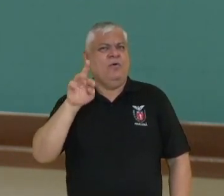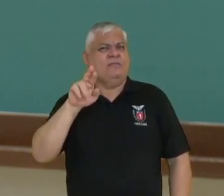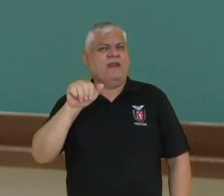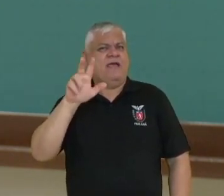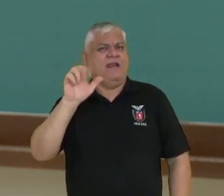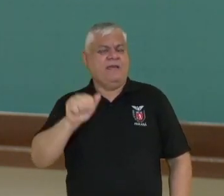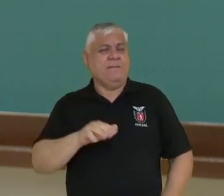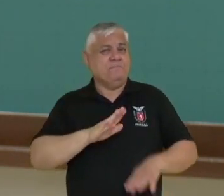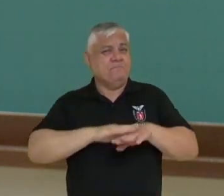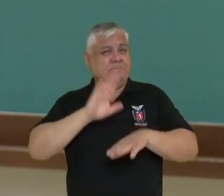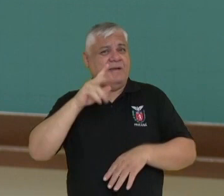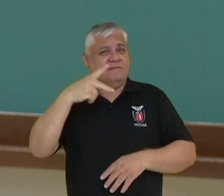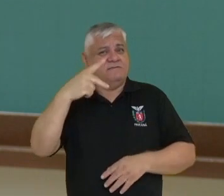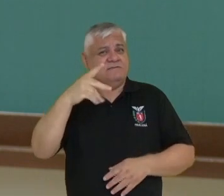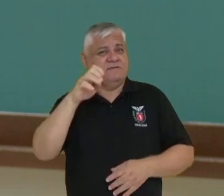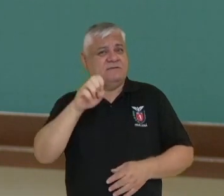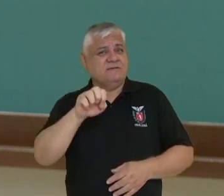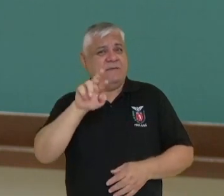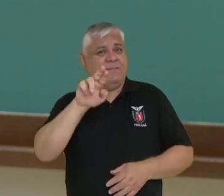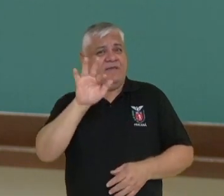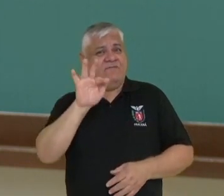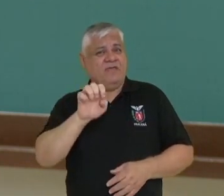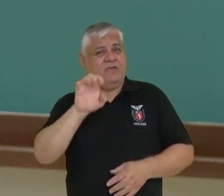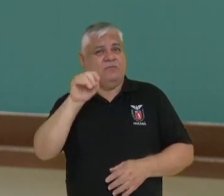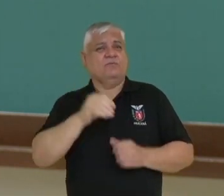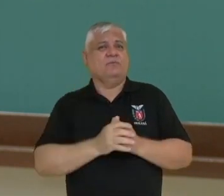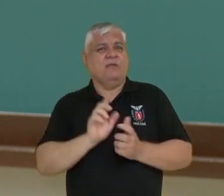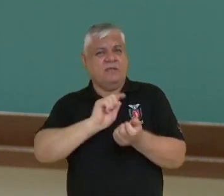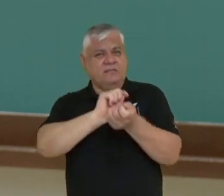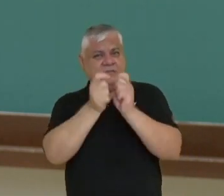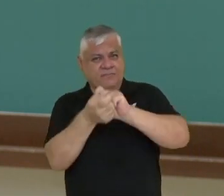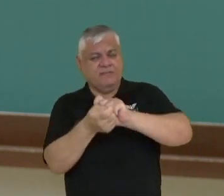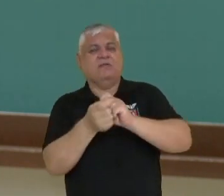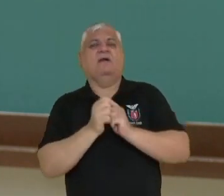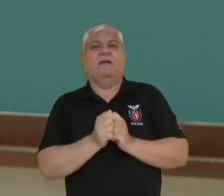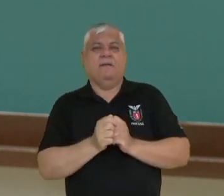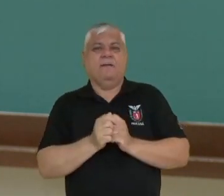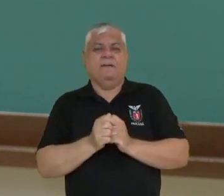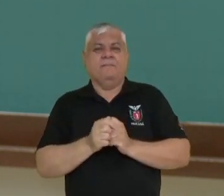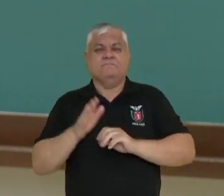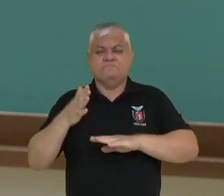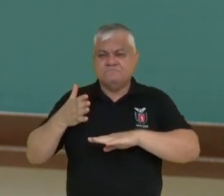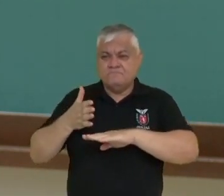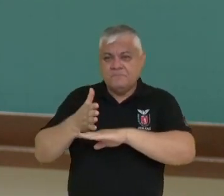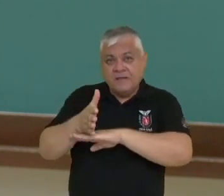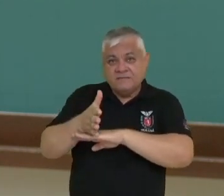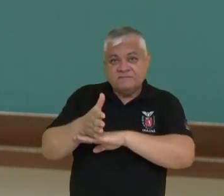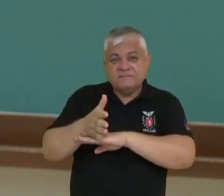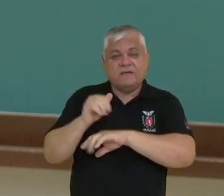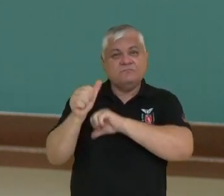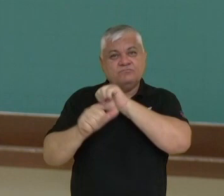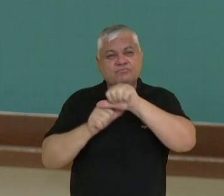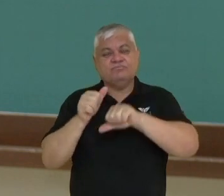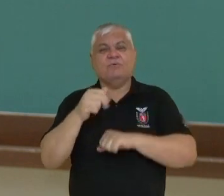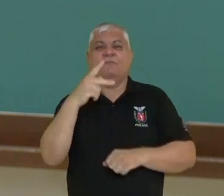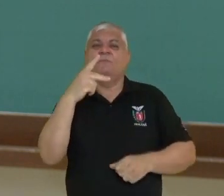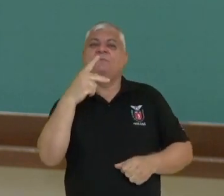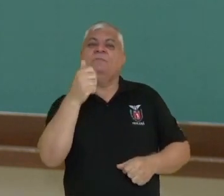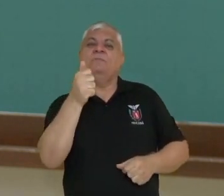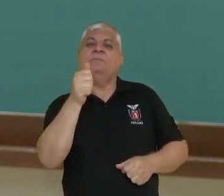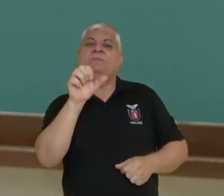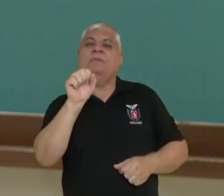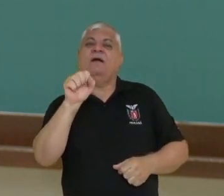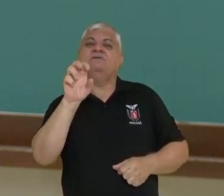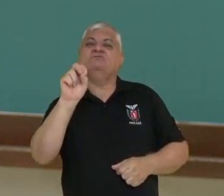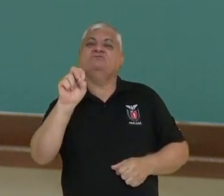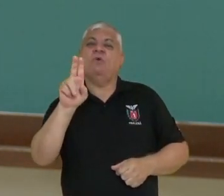perfeito, certo? E também precisou adaptar ali o verbo passar, né? Então, para passou, né? Então, eu pedi